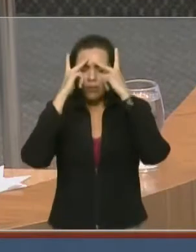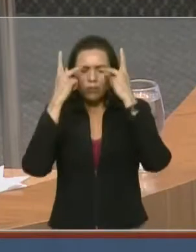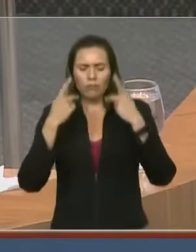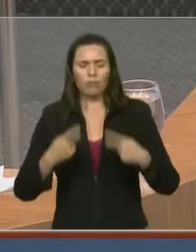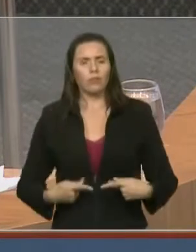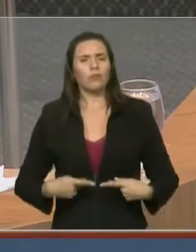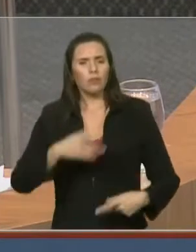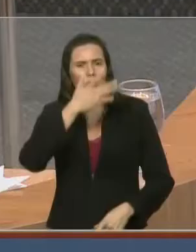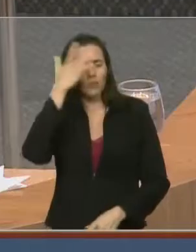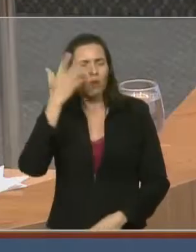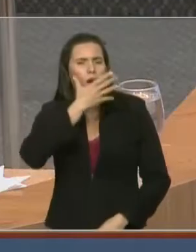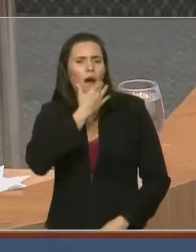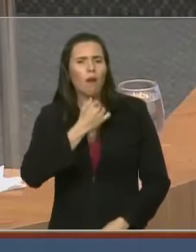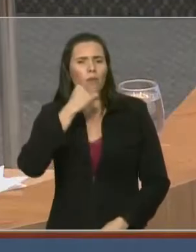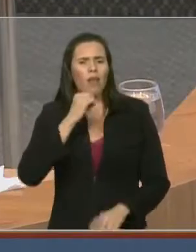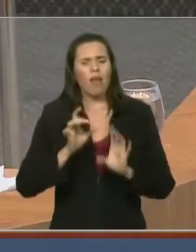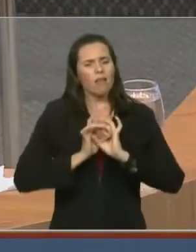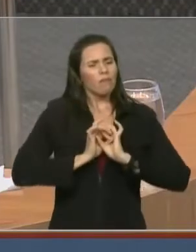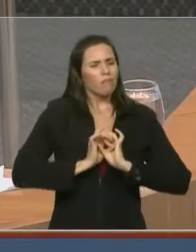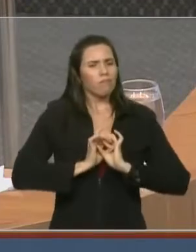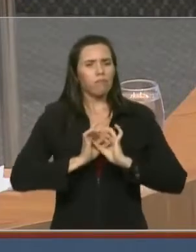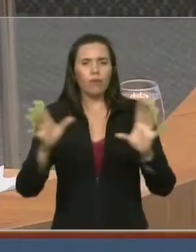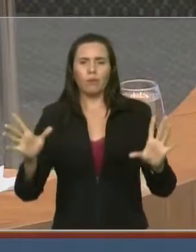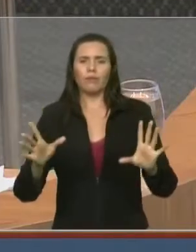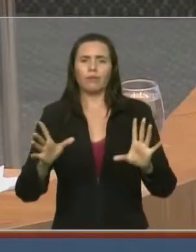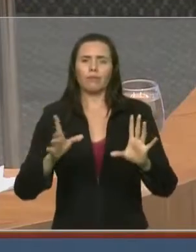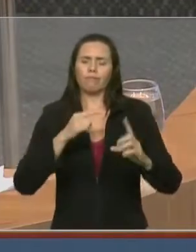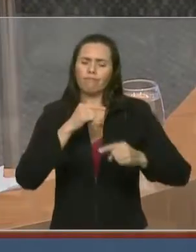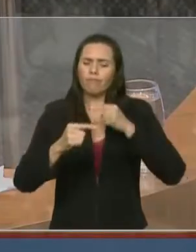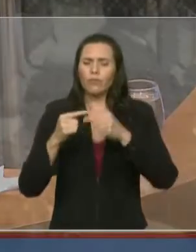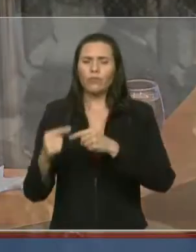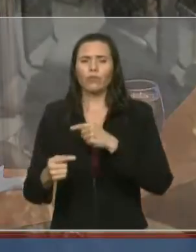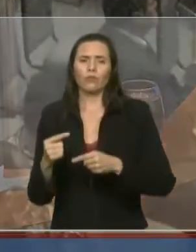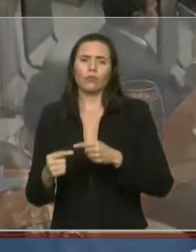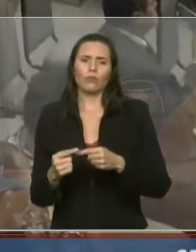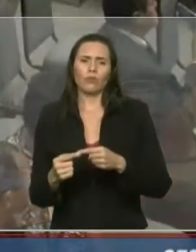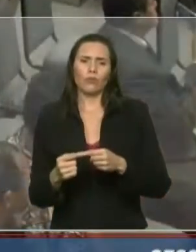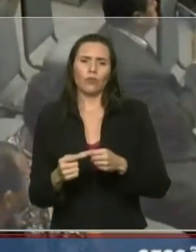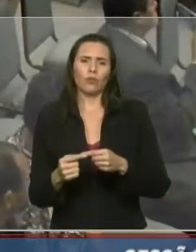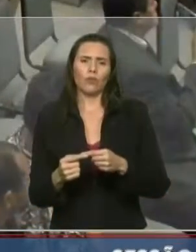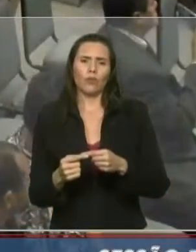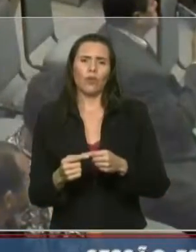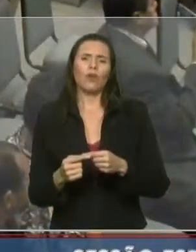debater, discutir, colocar em prática os direitos sociais,